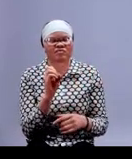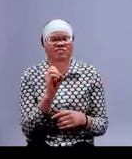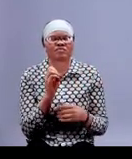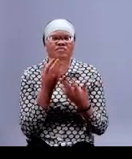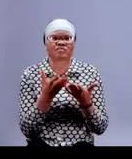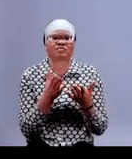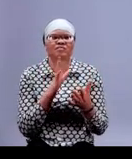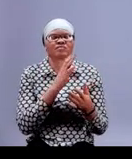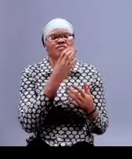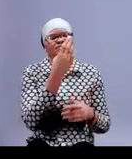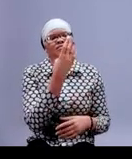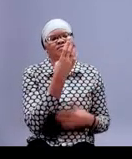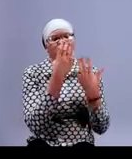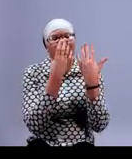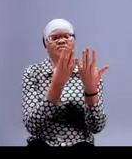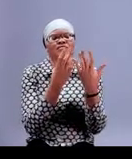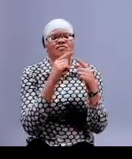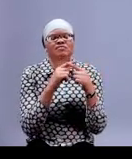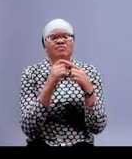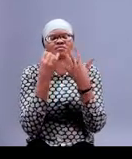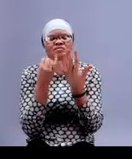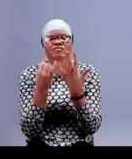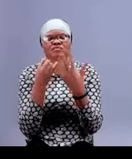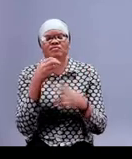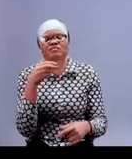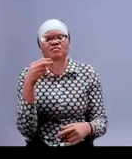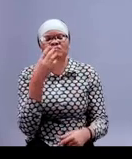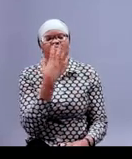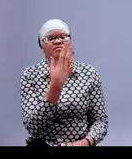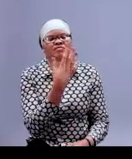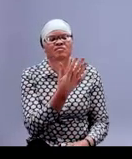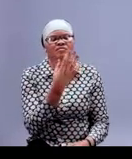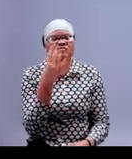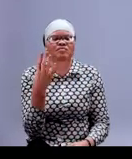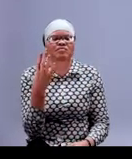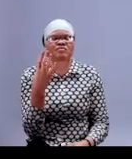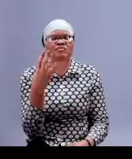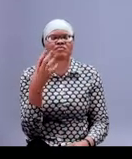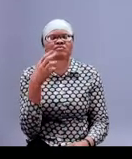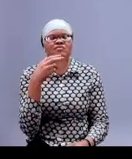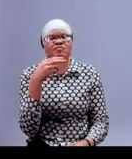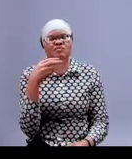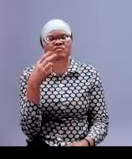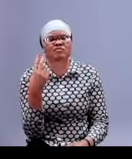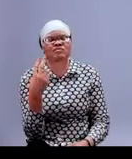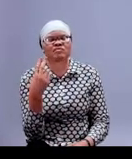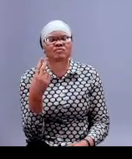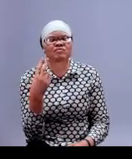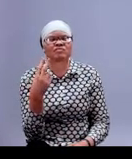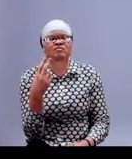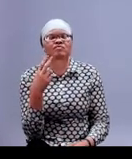9 x 6 = 54 56 - 54 =